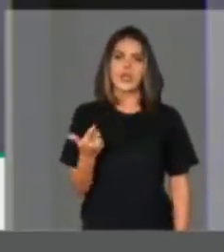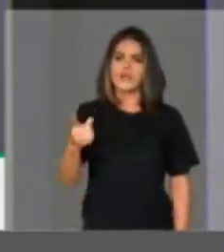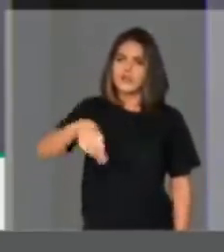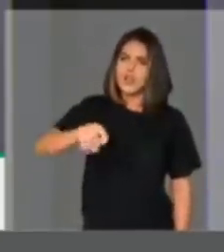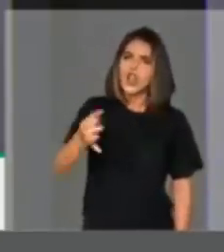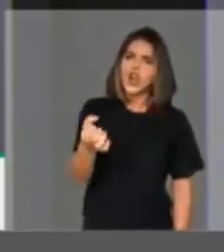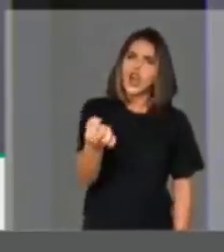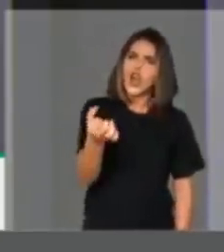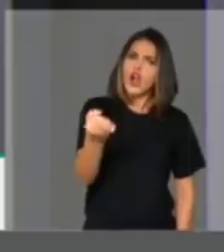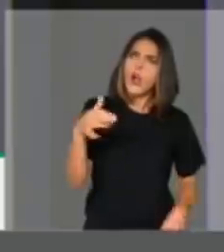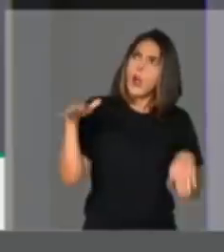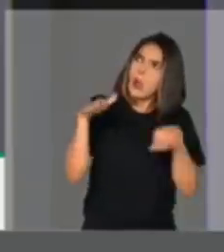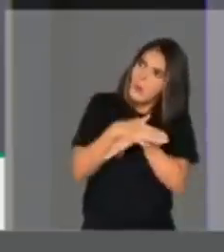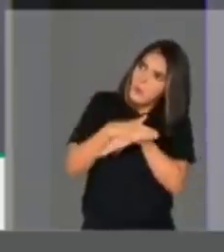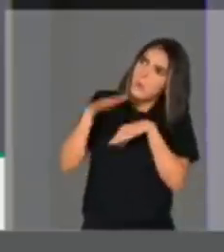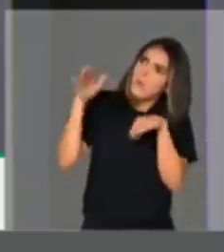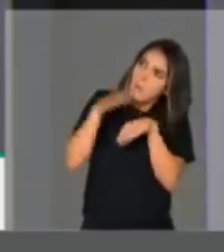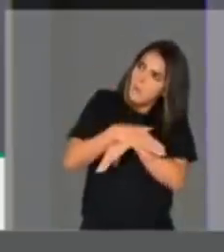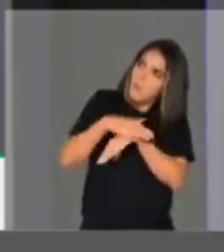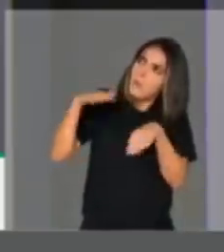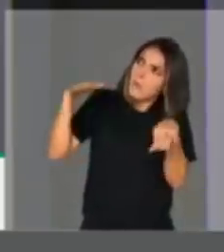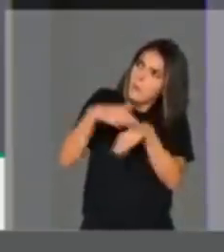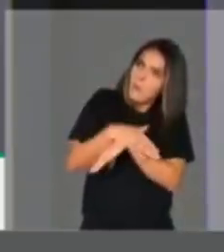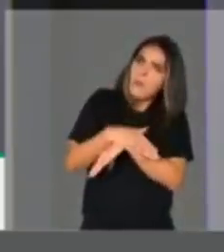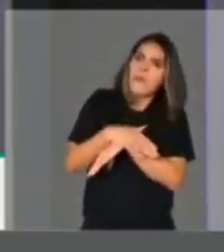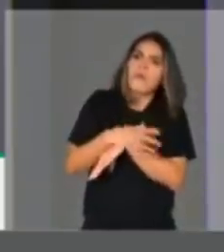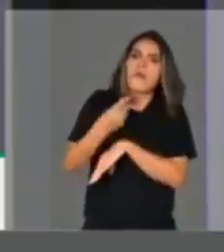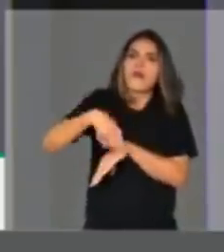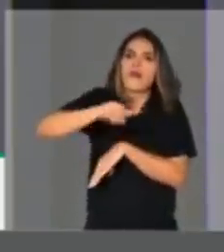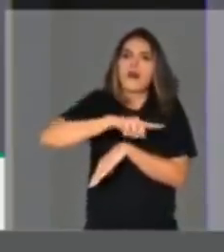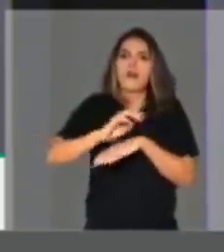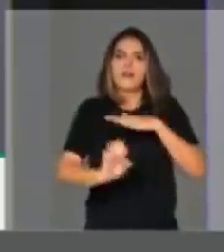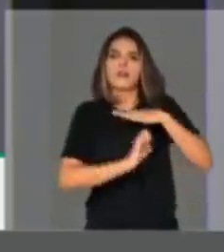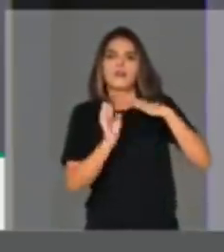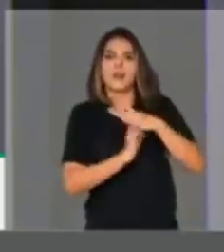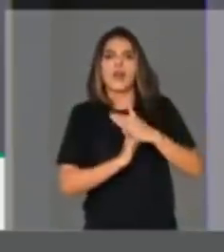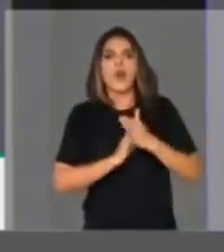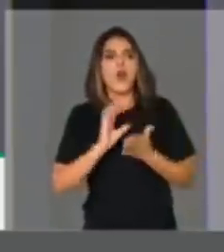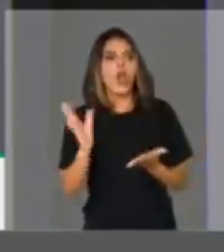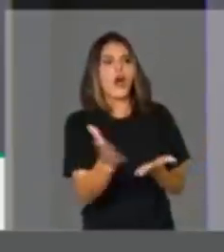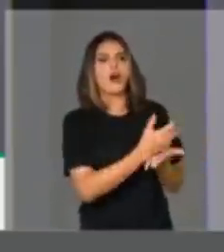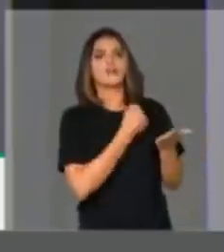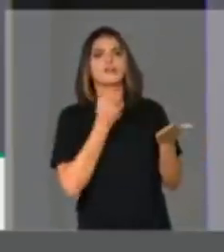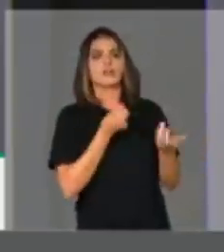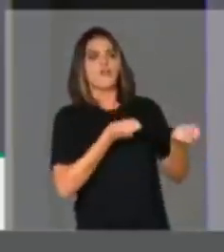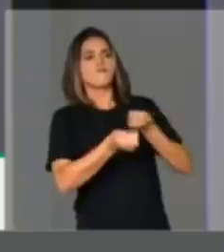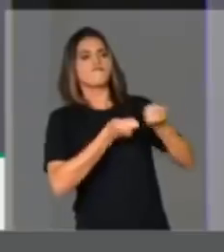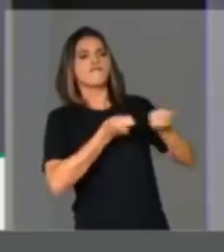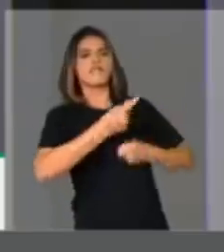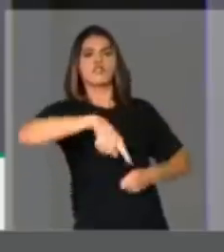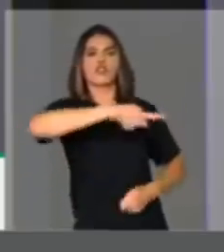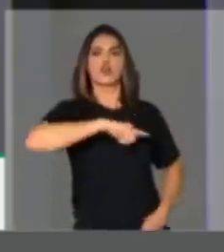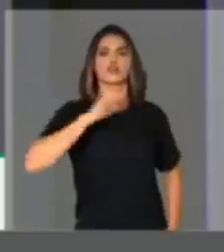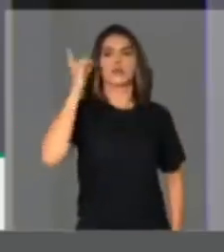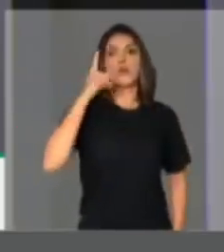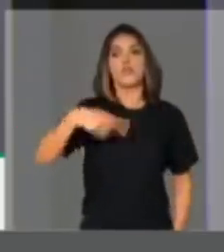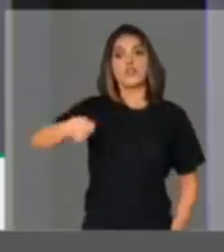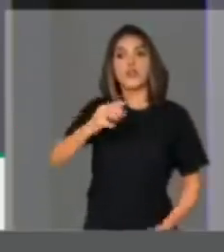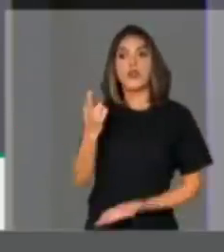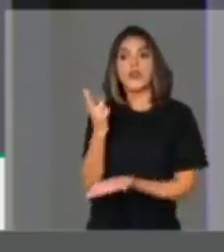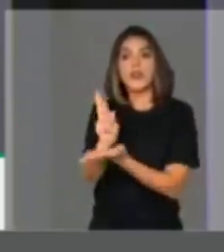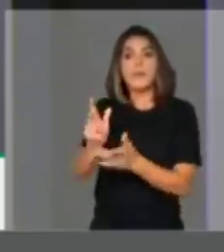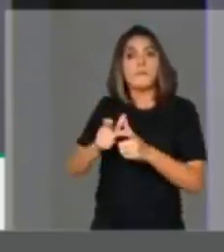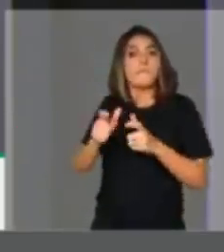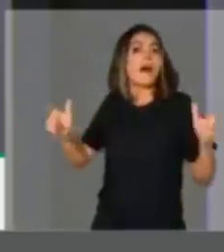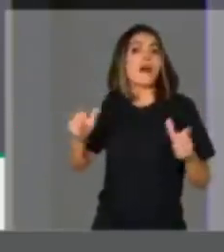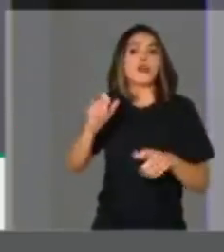Ficam de cócoras para as corporações e deixam as corporações raptarem o parlamento. Vocês representam a maior parte da